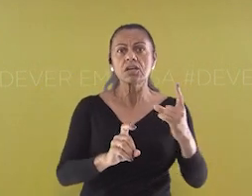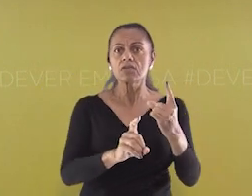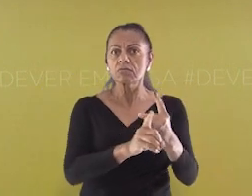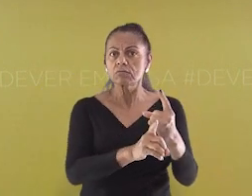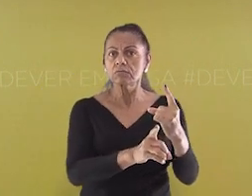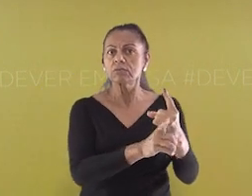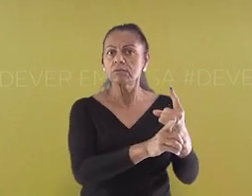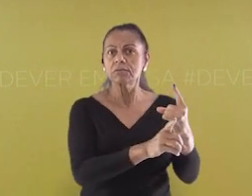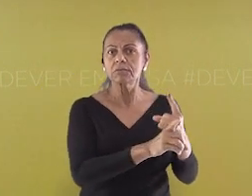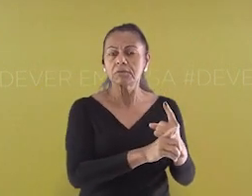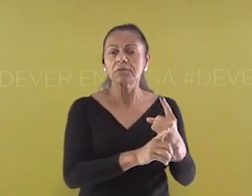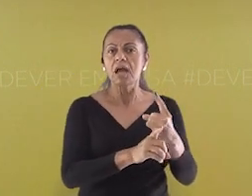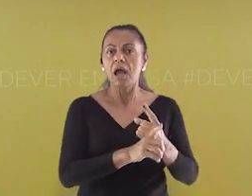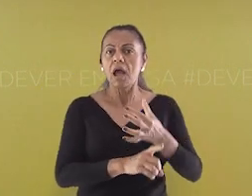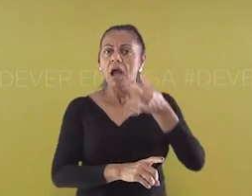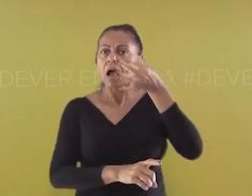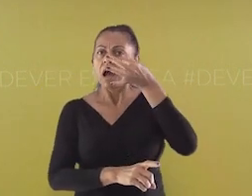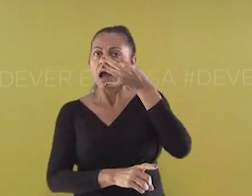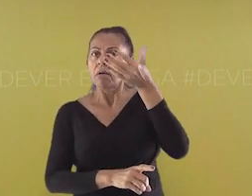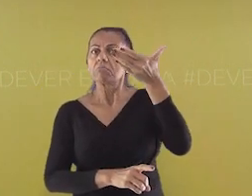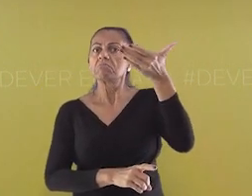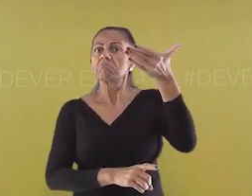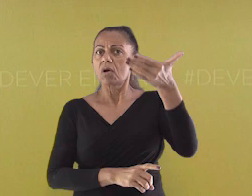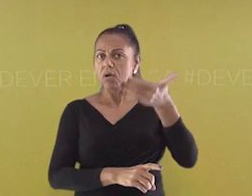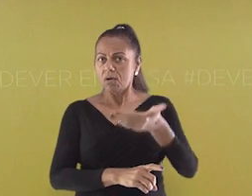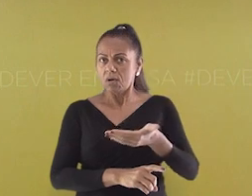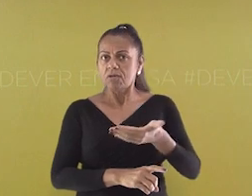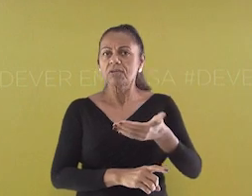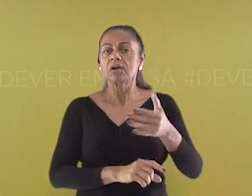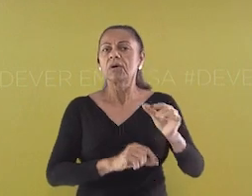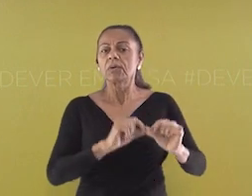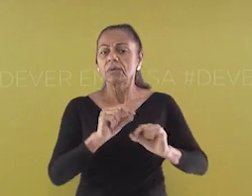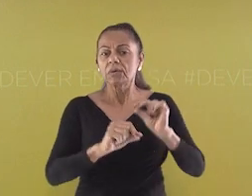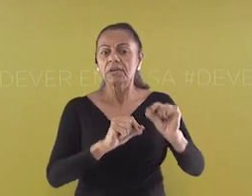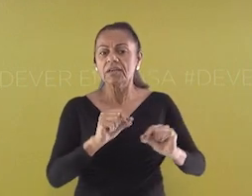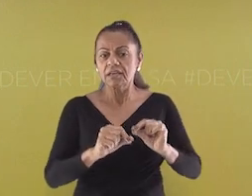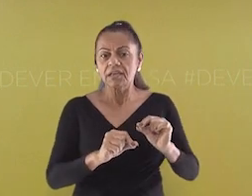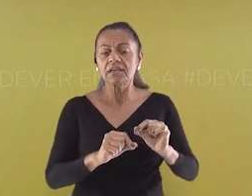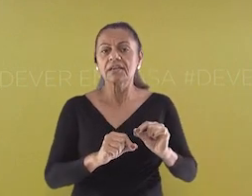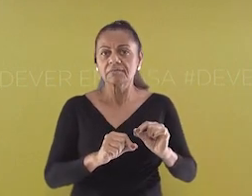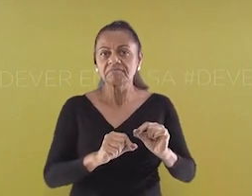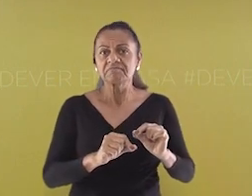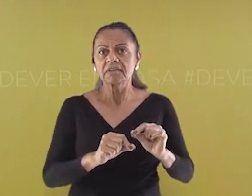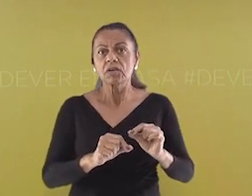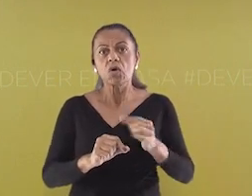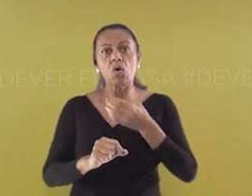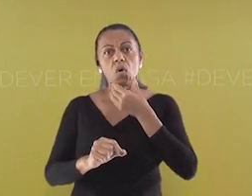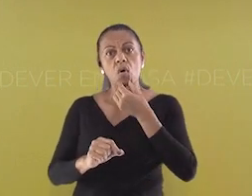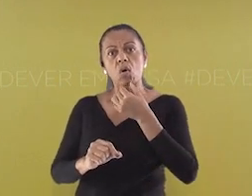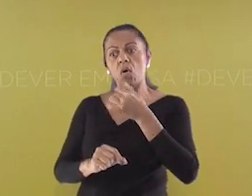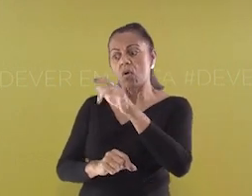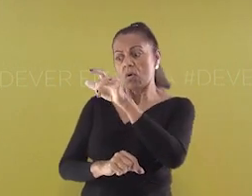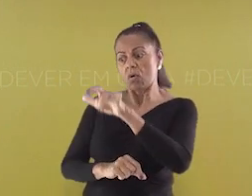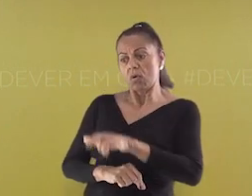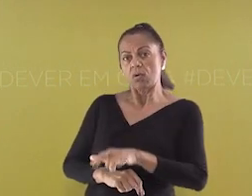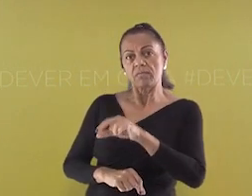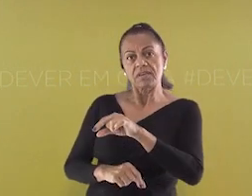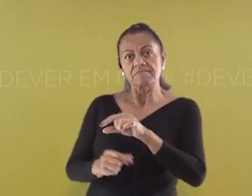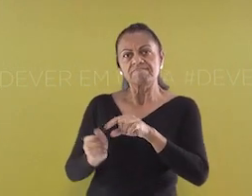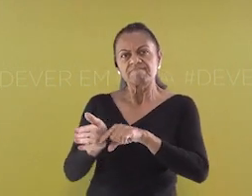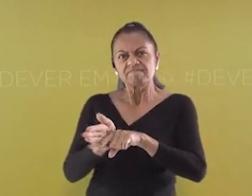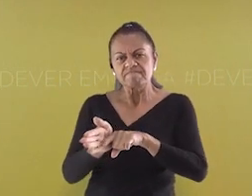das evidências que apoia a teoria da deriva continental, desenvolvida por